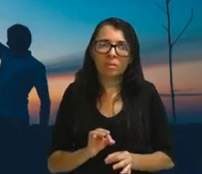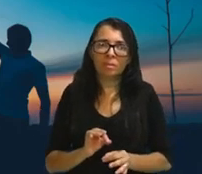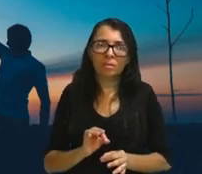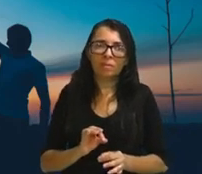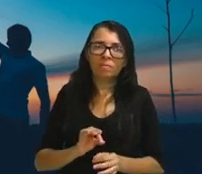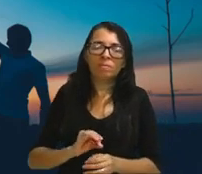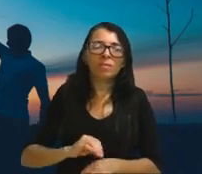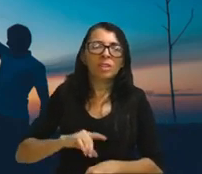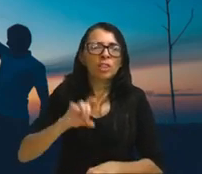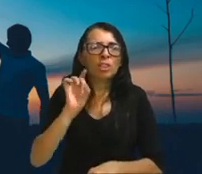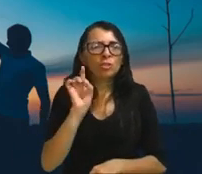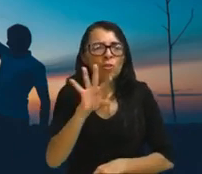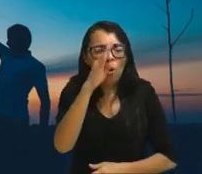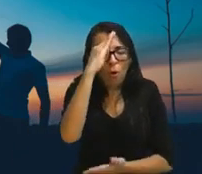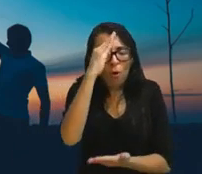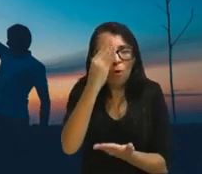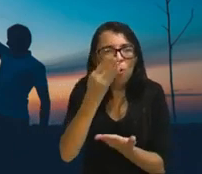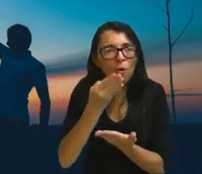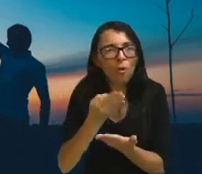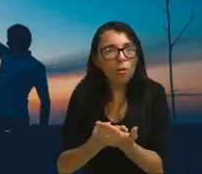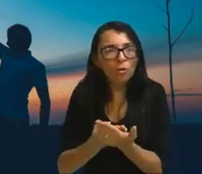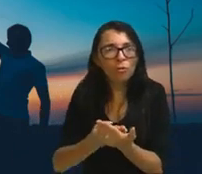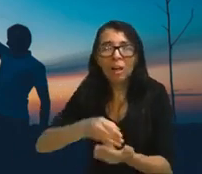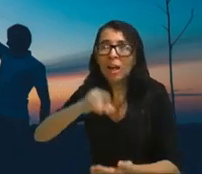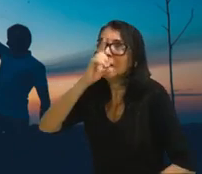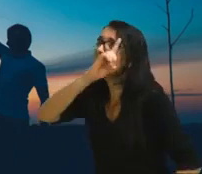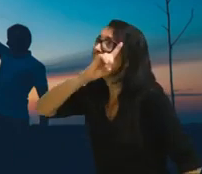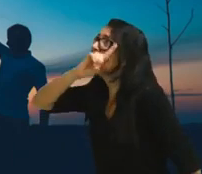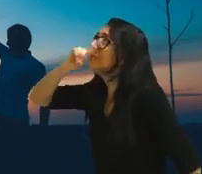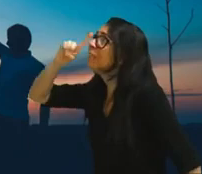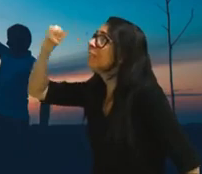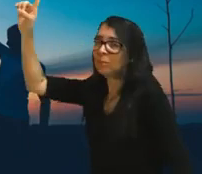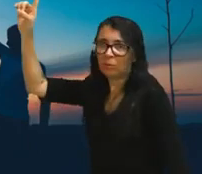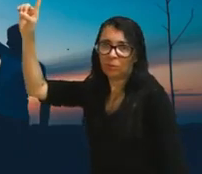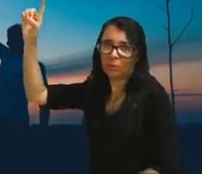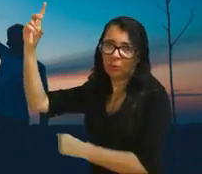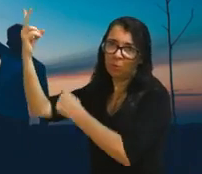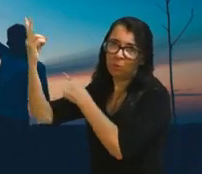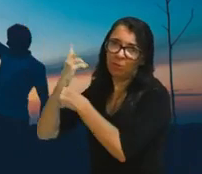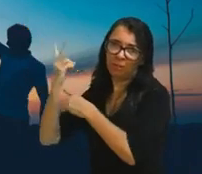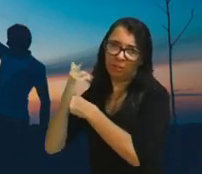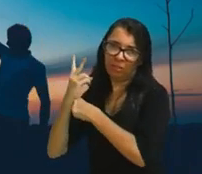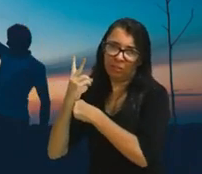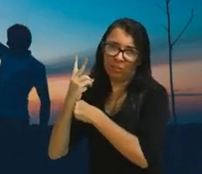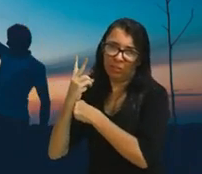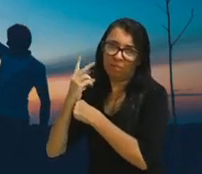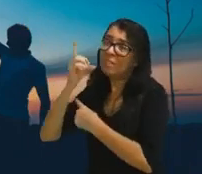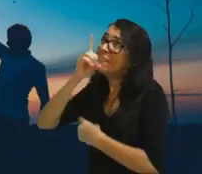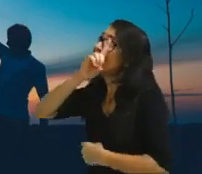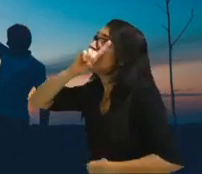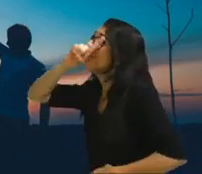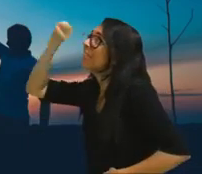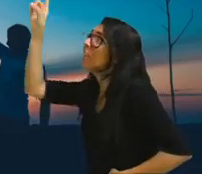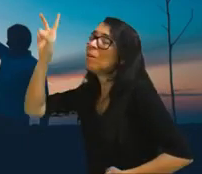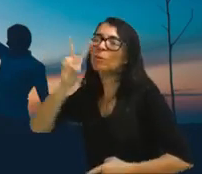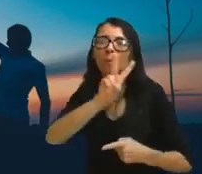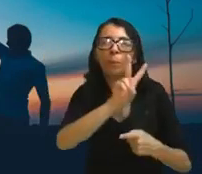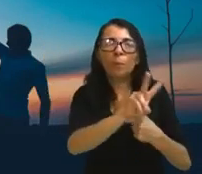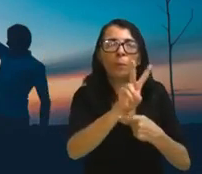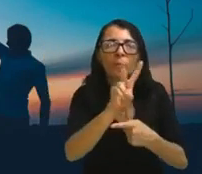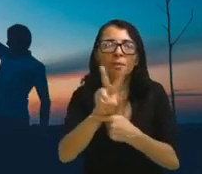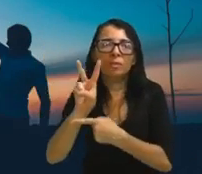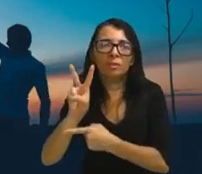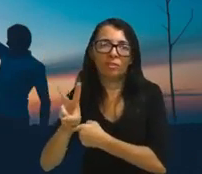é o sentinela. Porque se Ele é o construtor, se Ele é a fundação, se Deus é o construtor, Deus também é